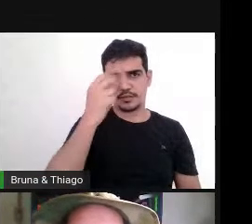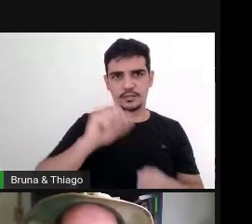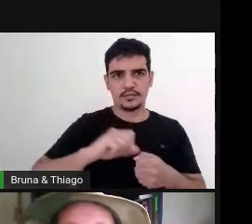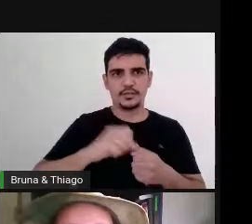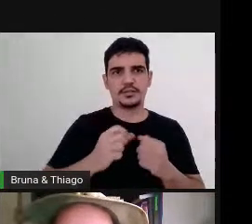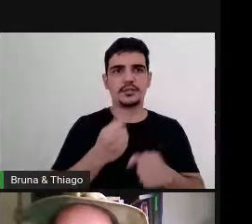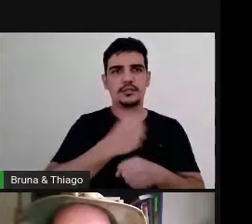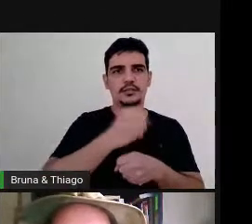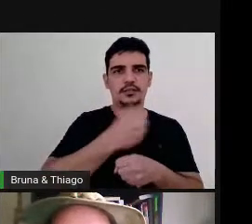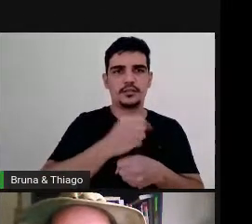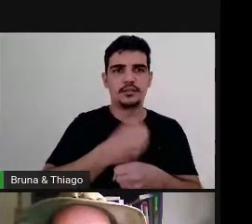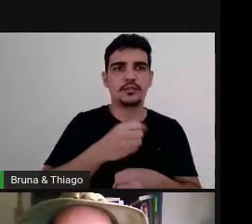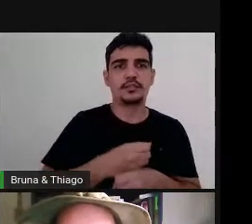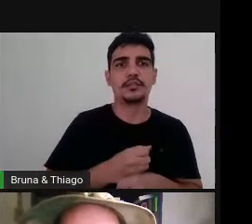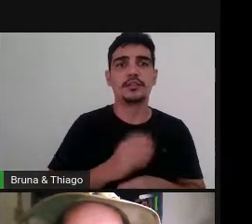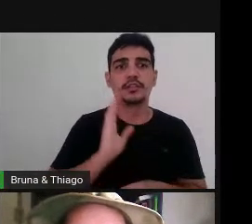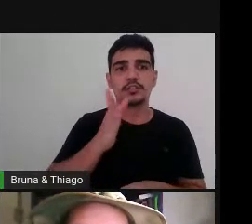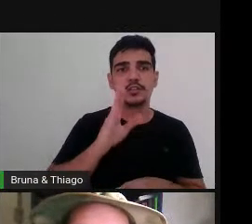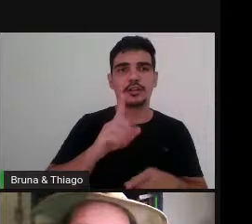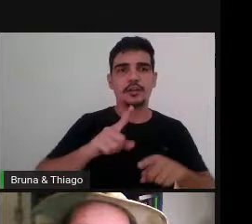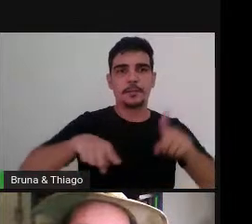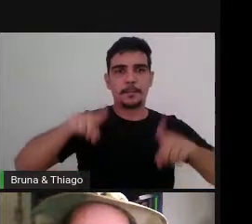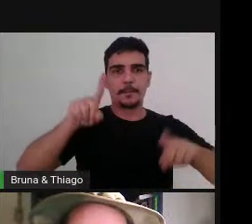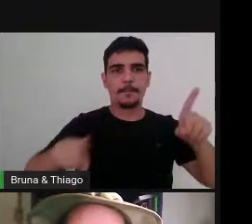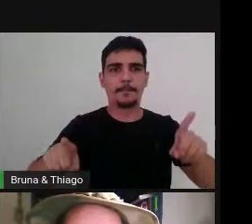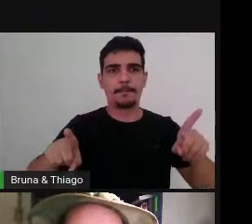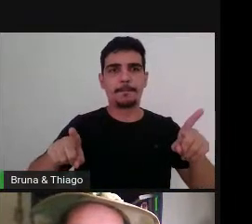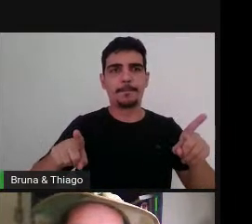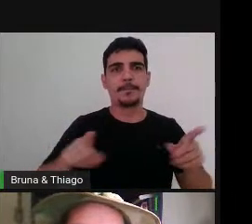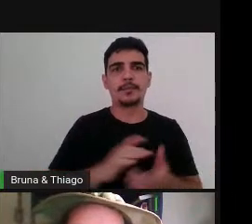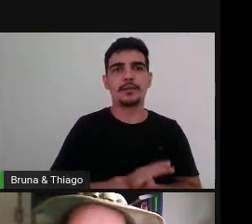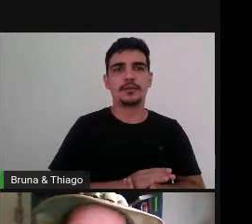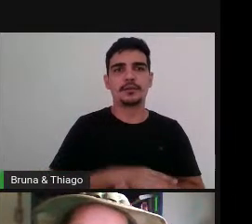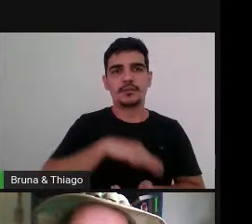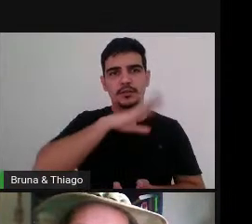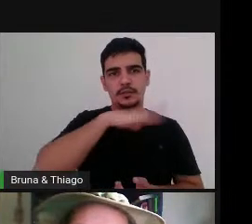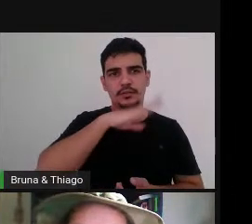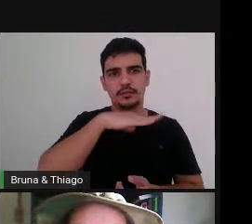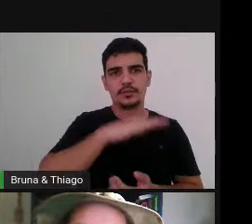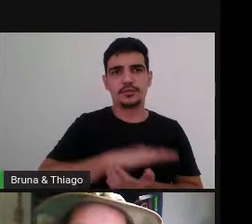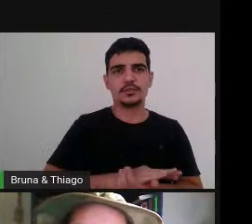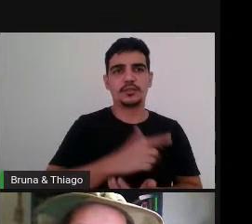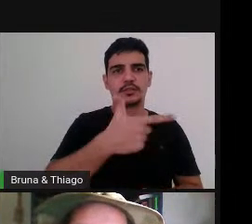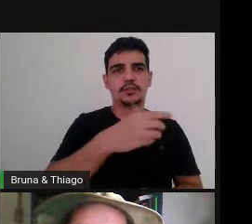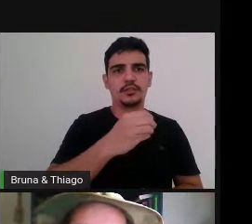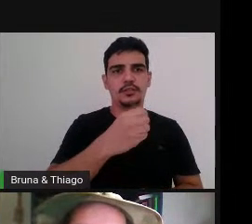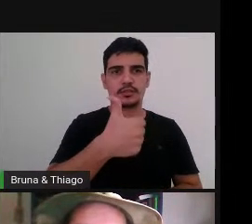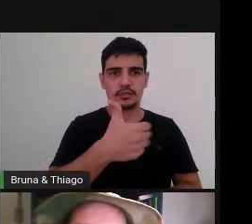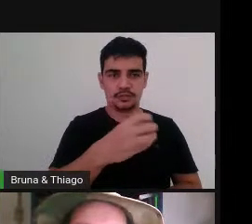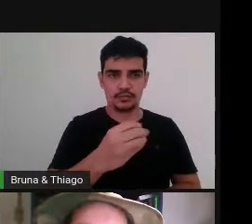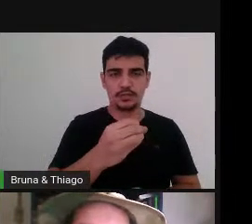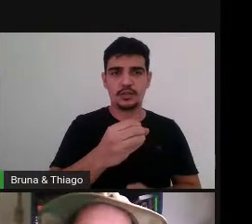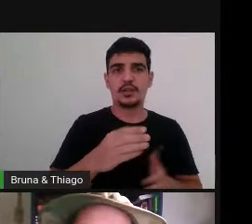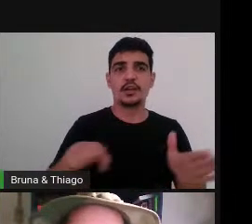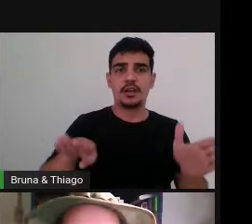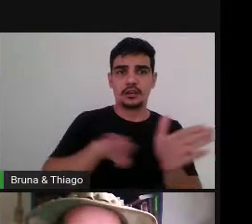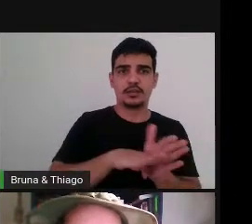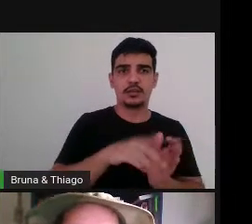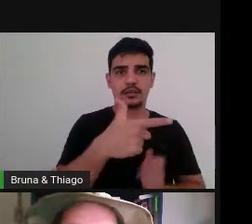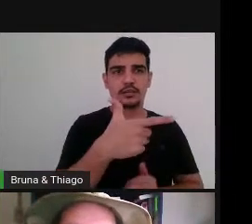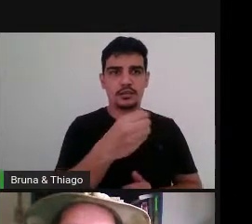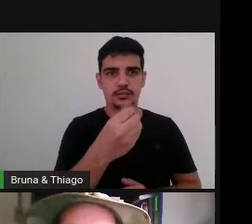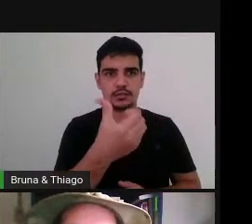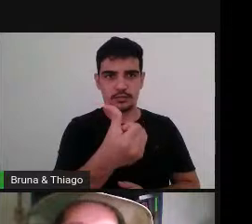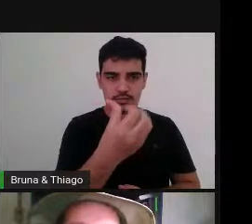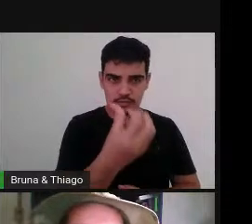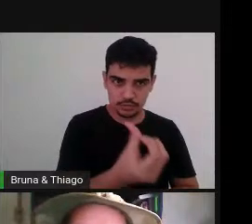centralizados. A quantidade de acidentes aqui, claro que são muitos anos, né, ó, de 2010 a 2016, mas é uma média, já